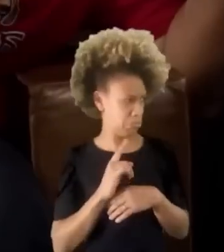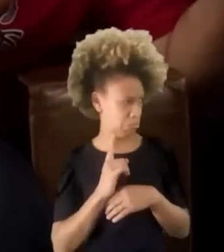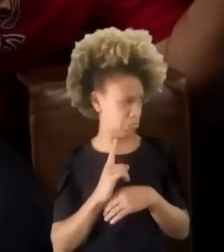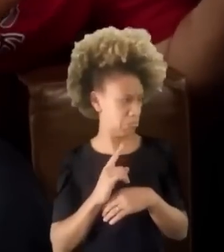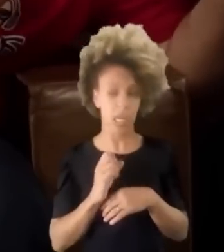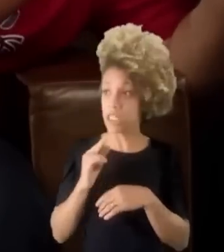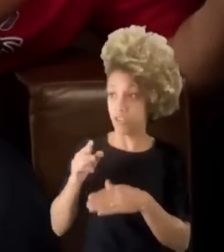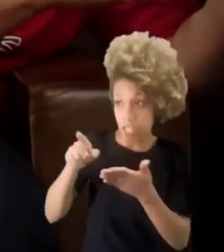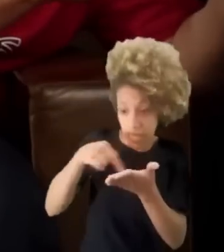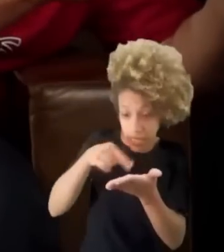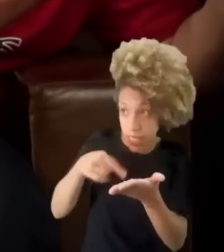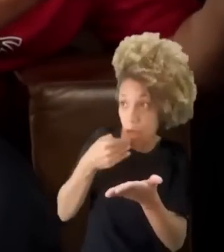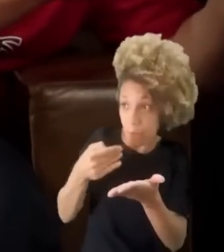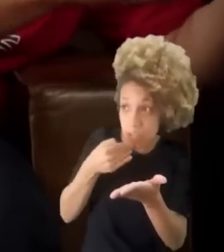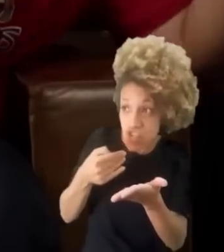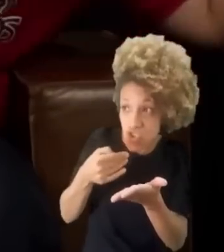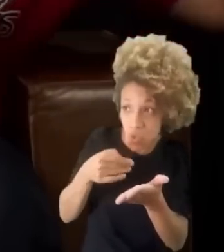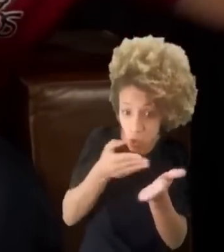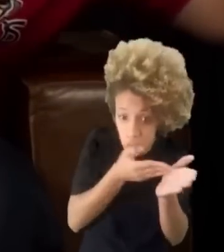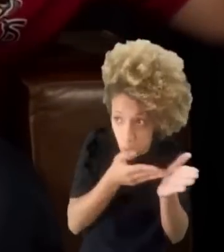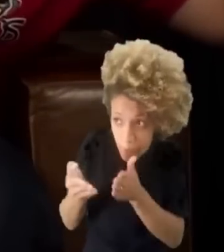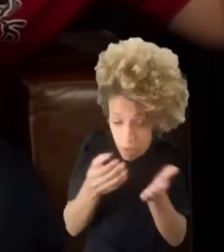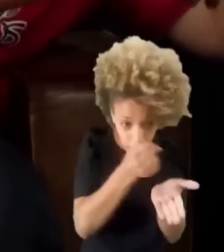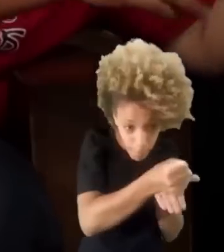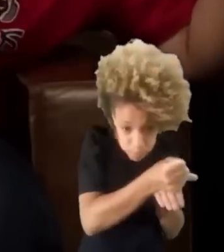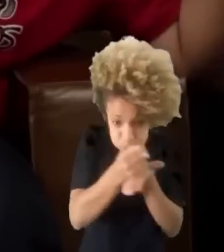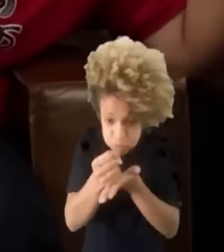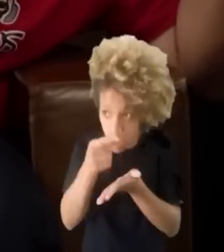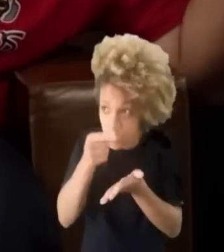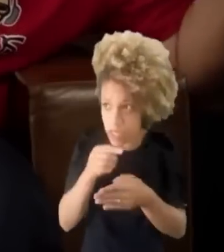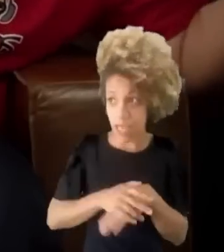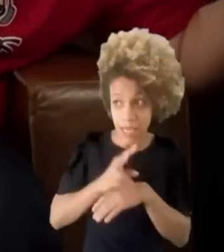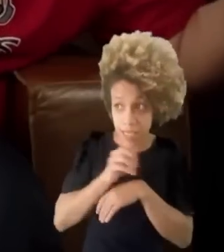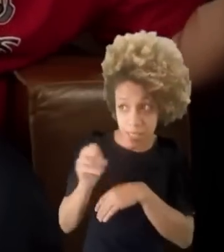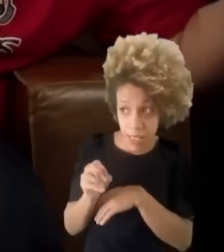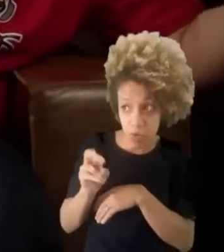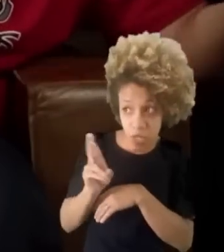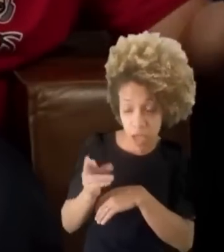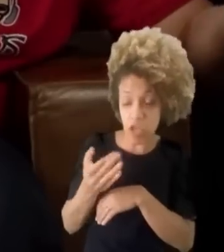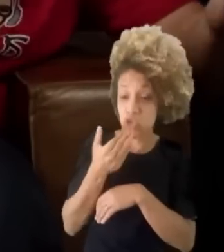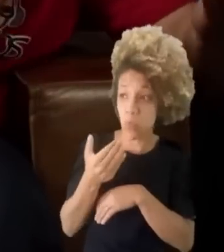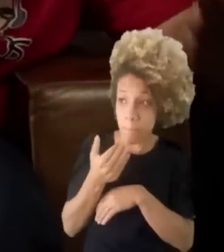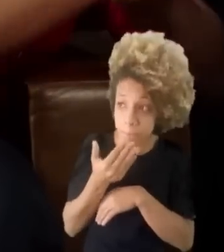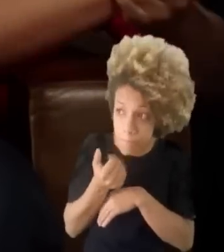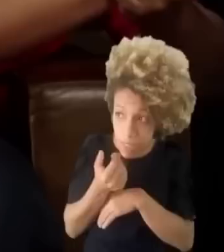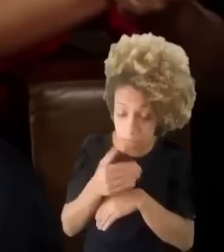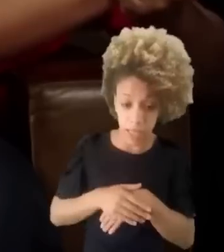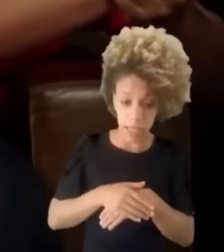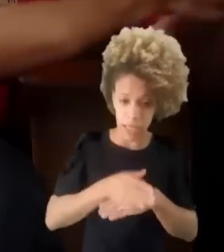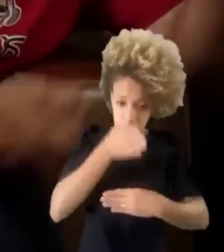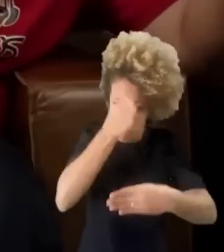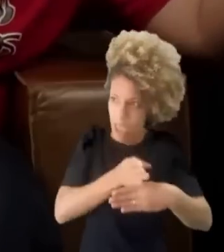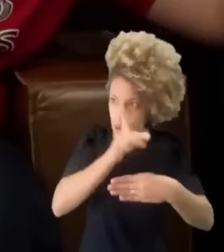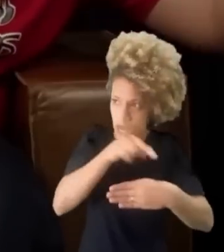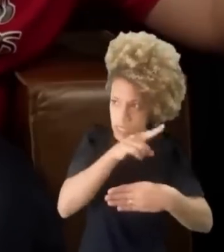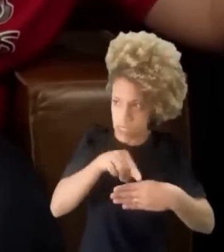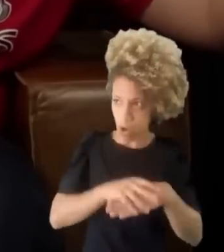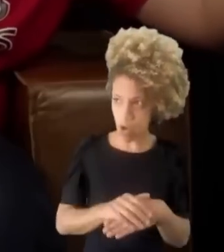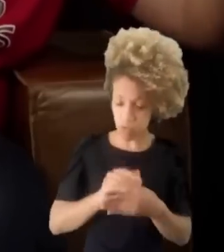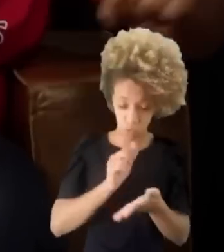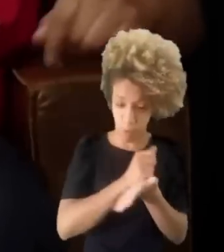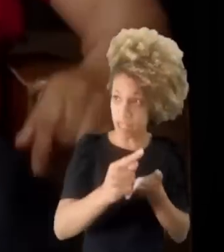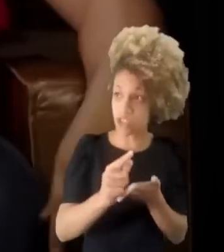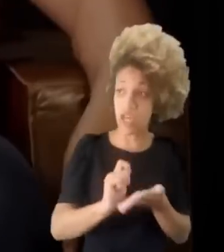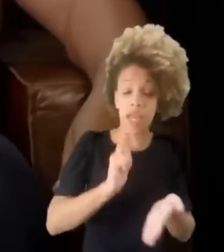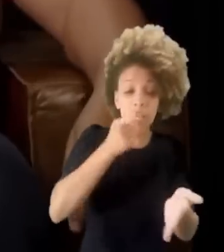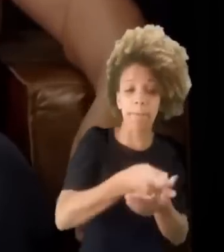você não cancelar o pedido no meio da corrida quem paga o pedido por exemplo você pediu 500 pau de comida e Você cancelou no meio quem paga os 500